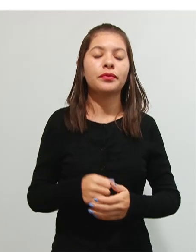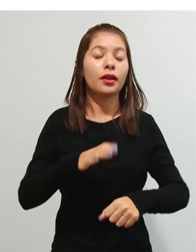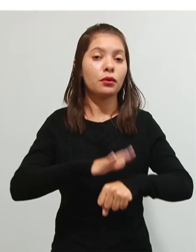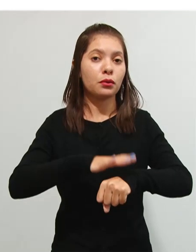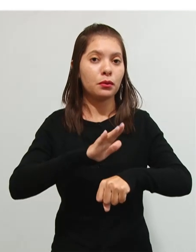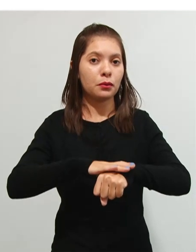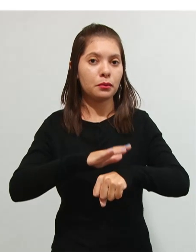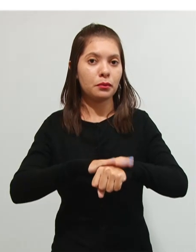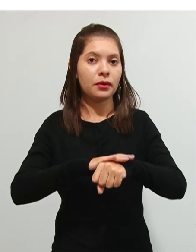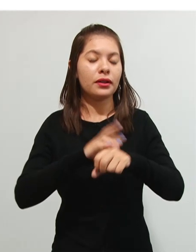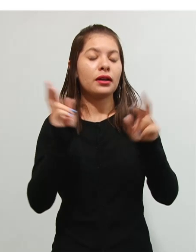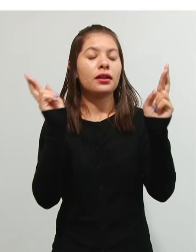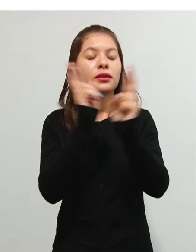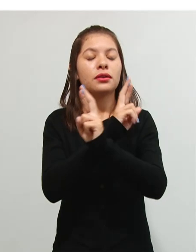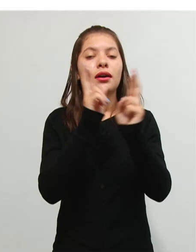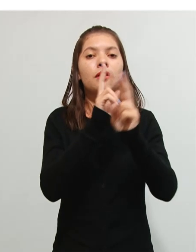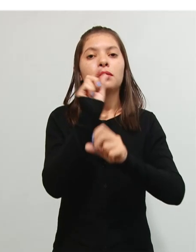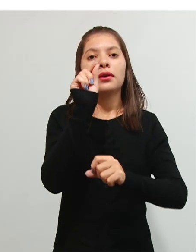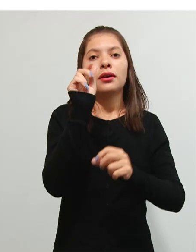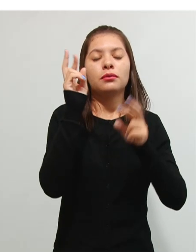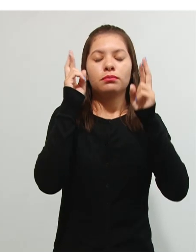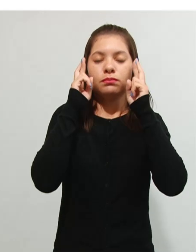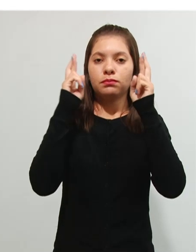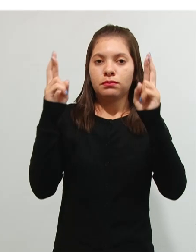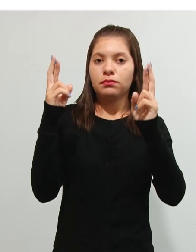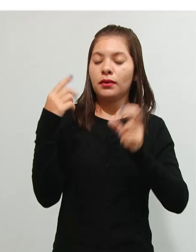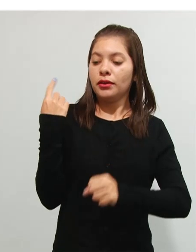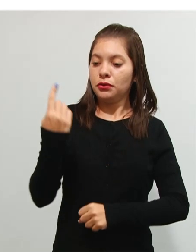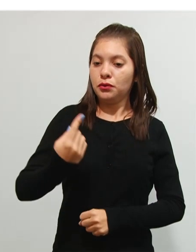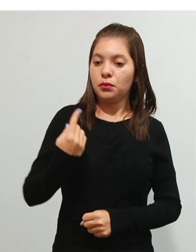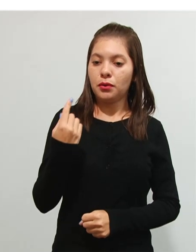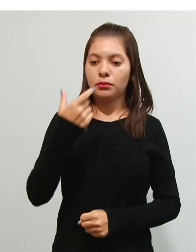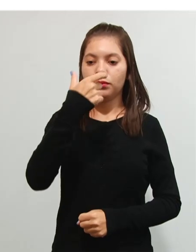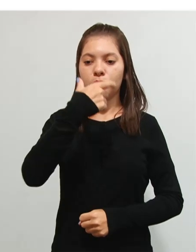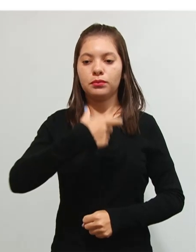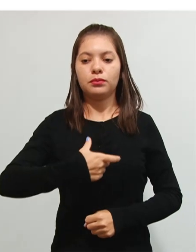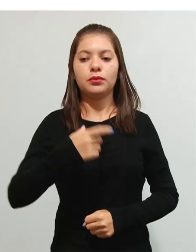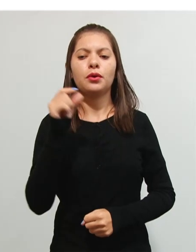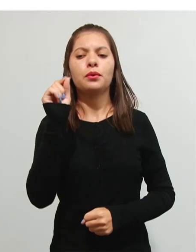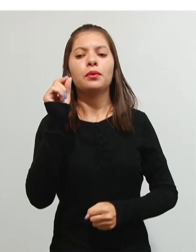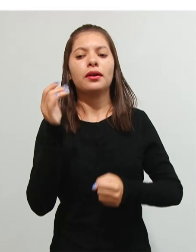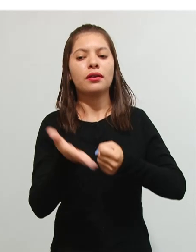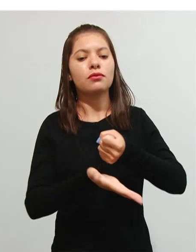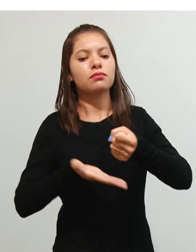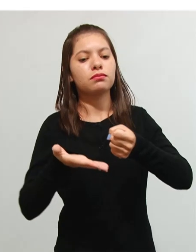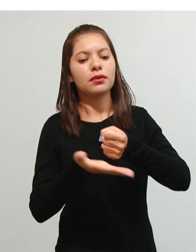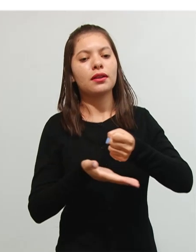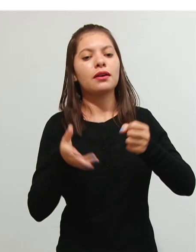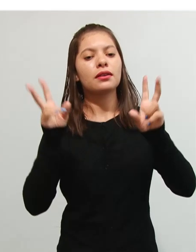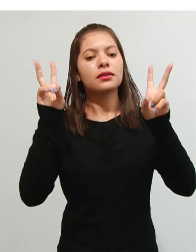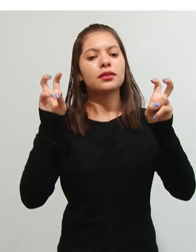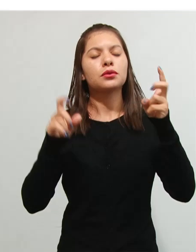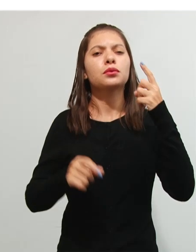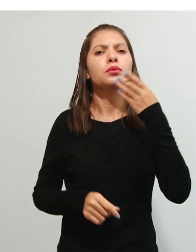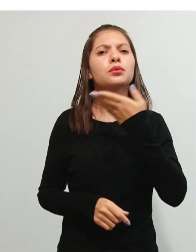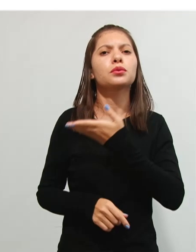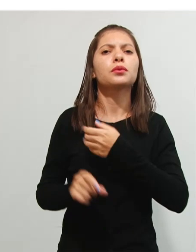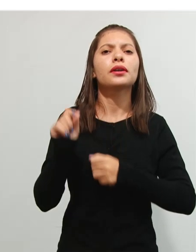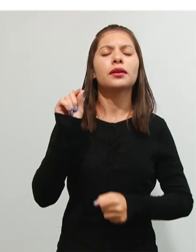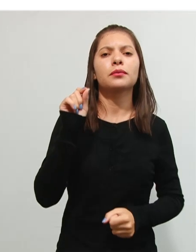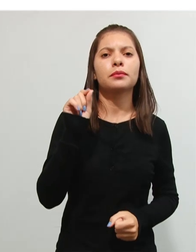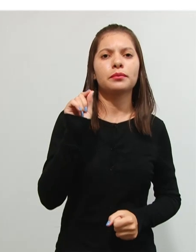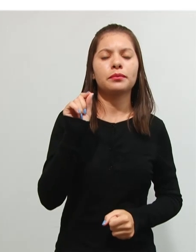ver também com respeito à individualidade. E o que é fundamental nesta abordagem? É a